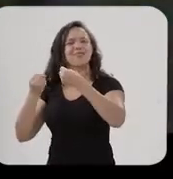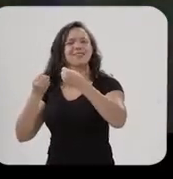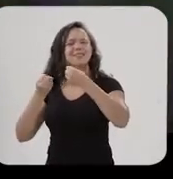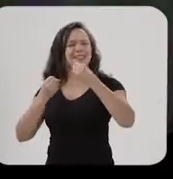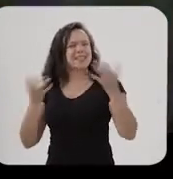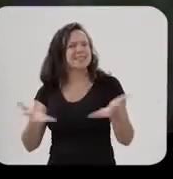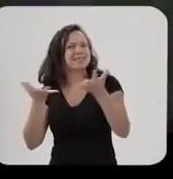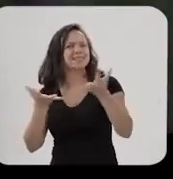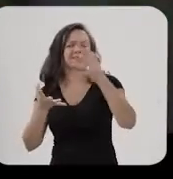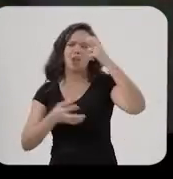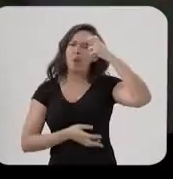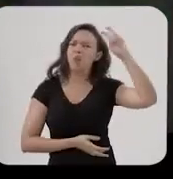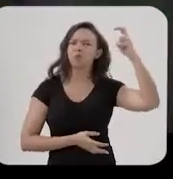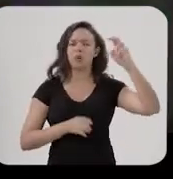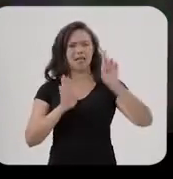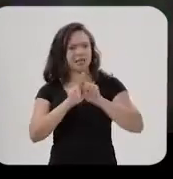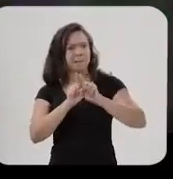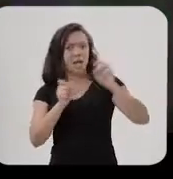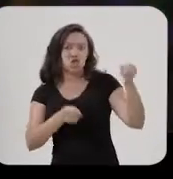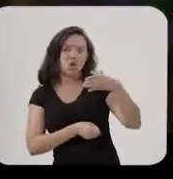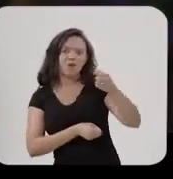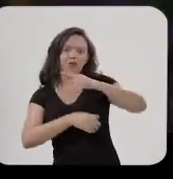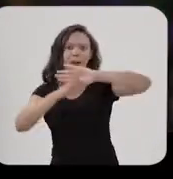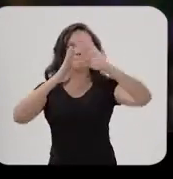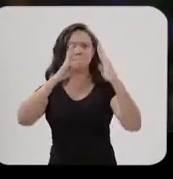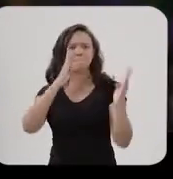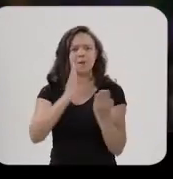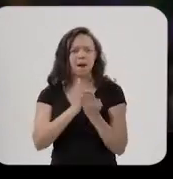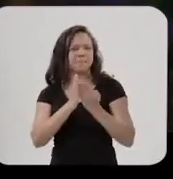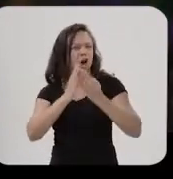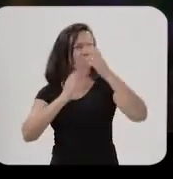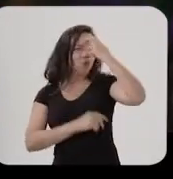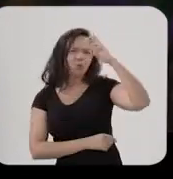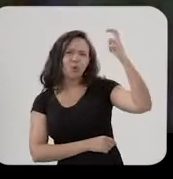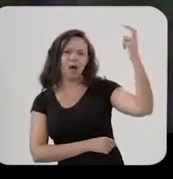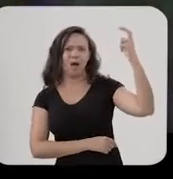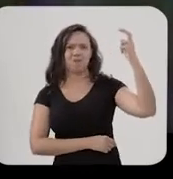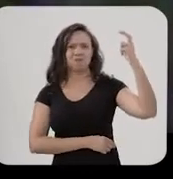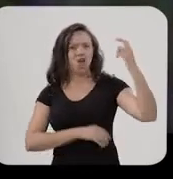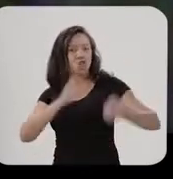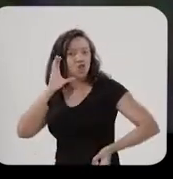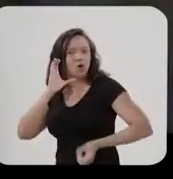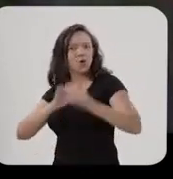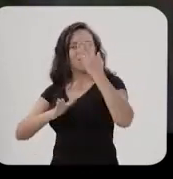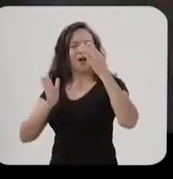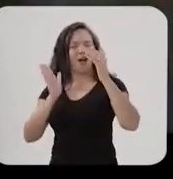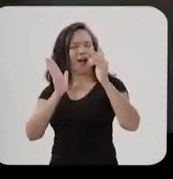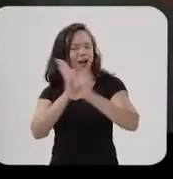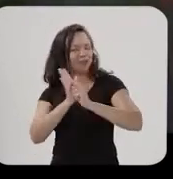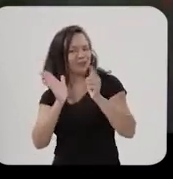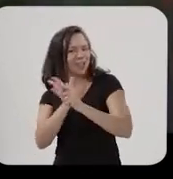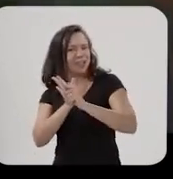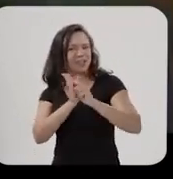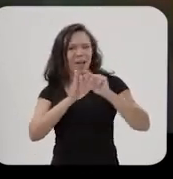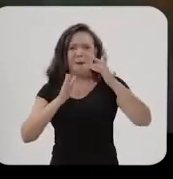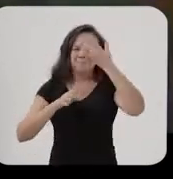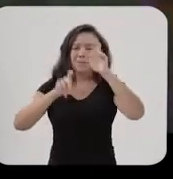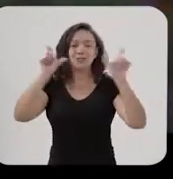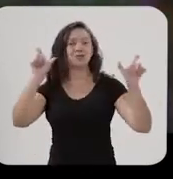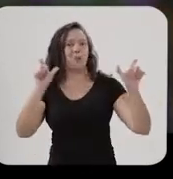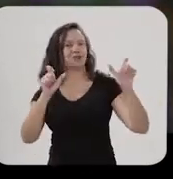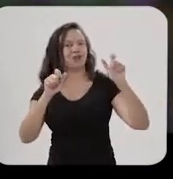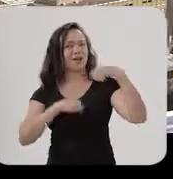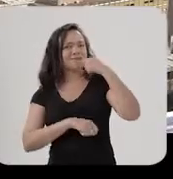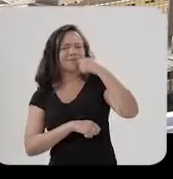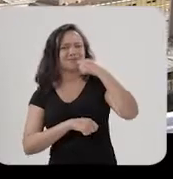Vamos atualizar o mapa cultural da nossa cidade, revitalizar equipamentos importantes e construir uma agenda junto com quem faz a cultura